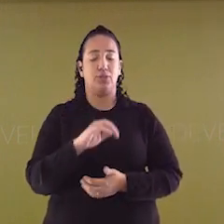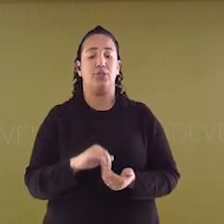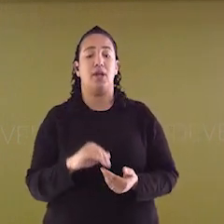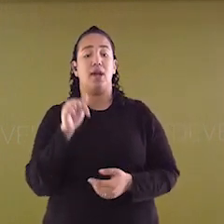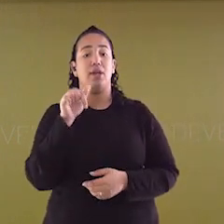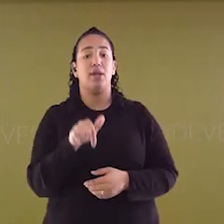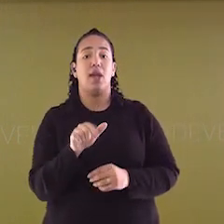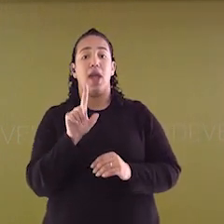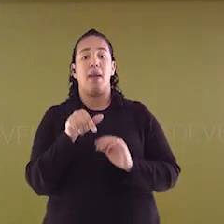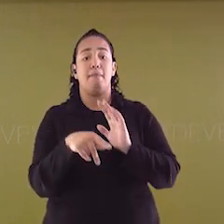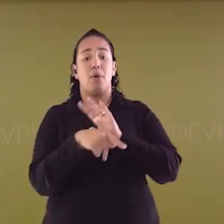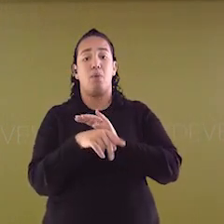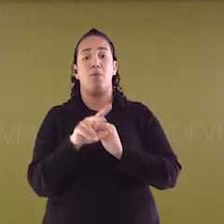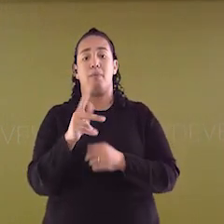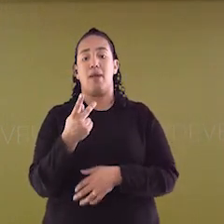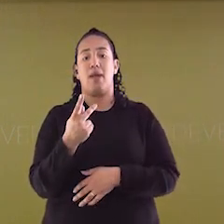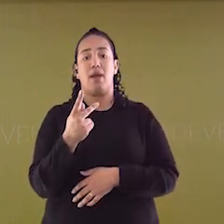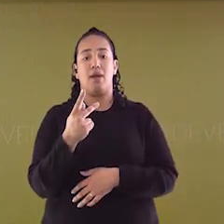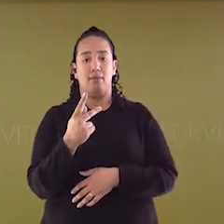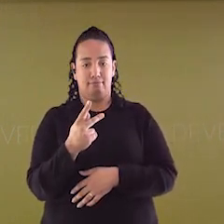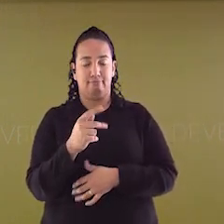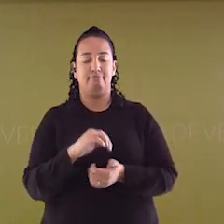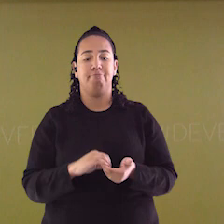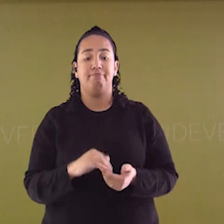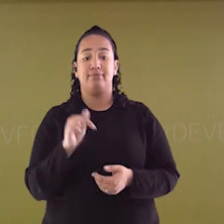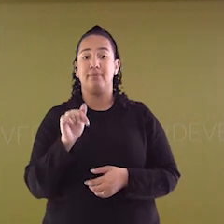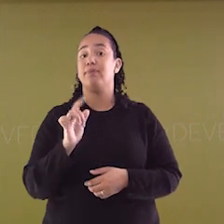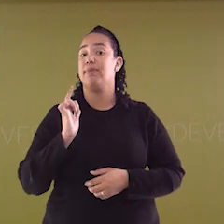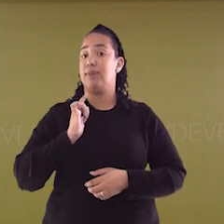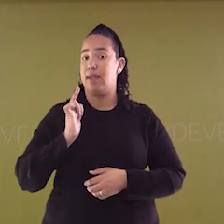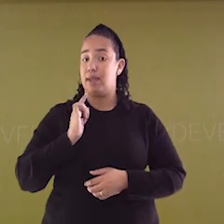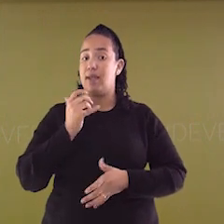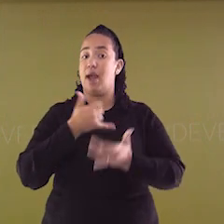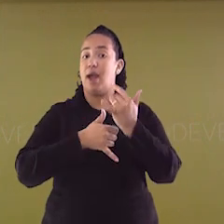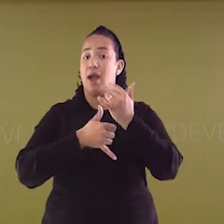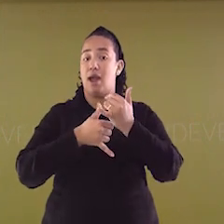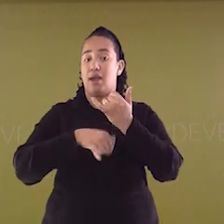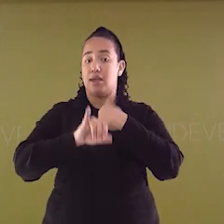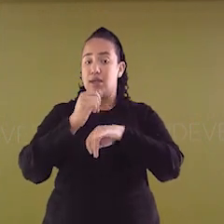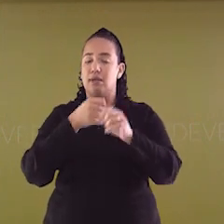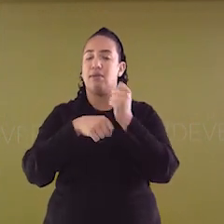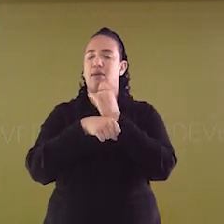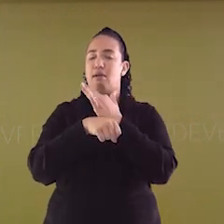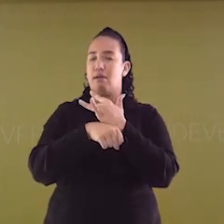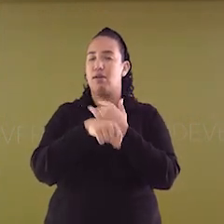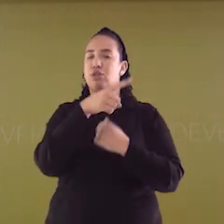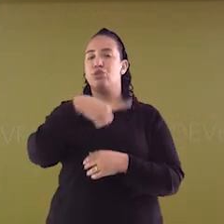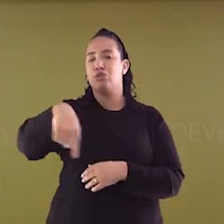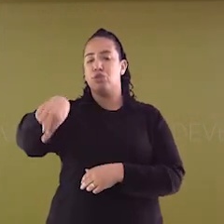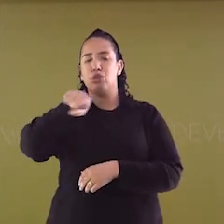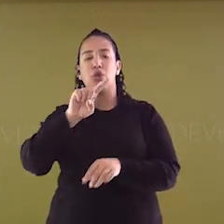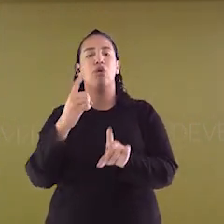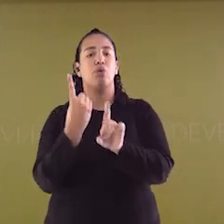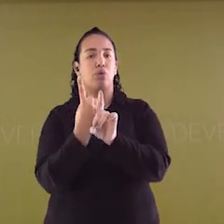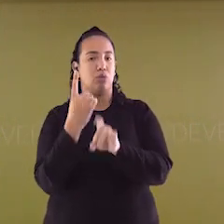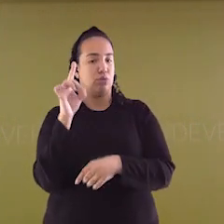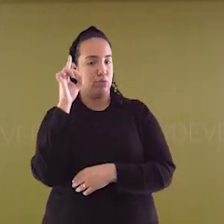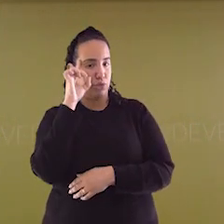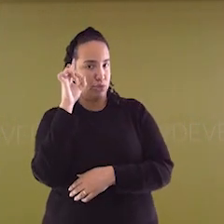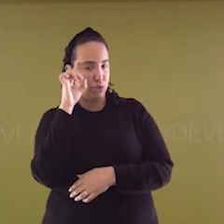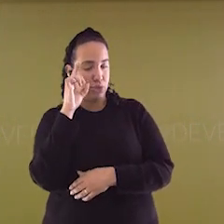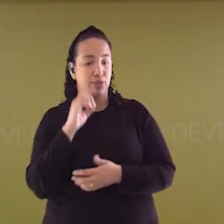escala de pH. Nela nós temos alguns ácidos que estão presentes no nosso dia a dia. Observe aqui